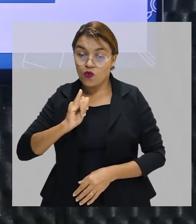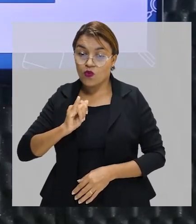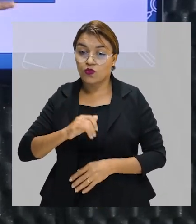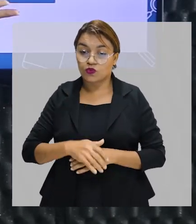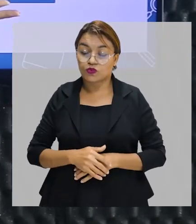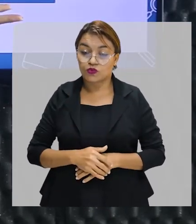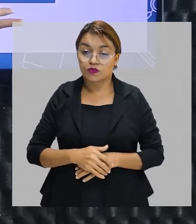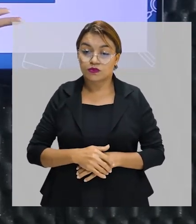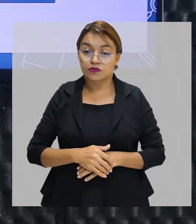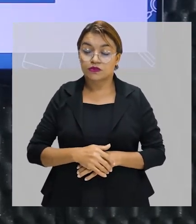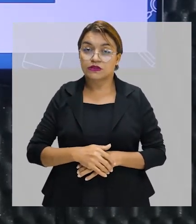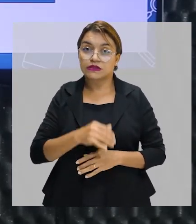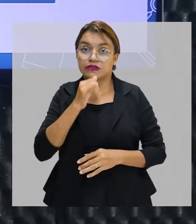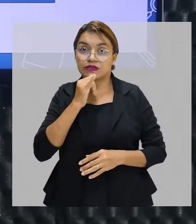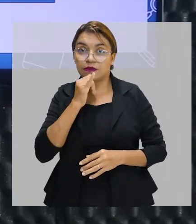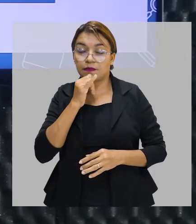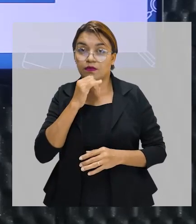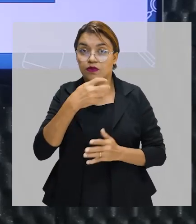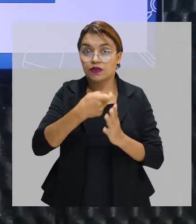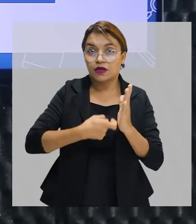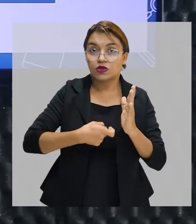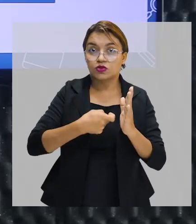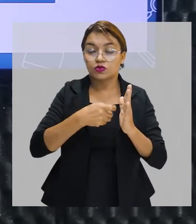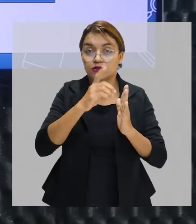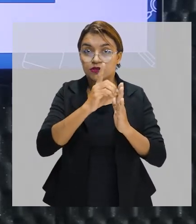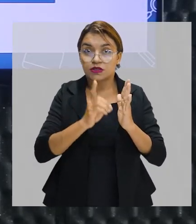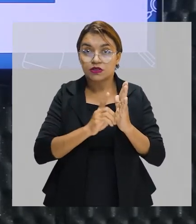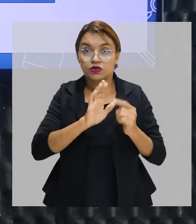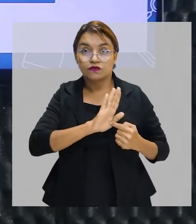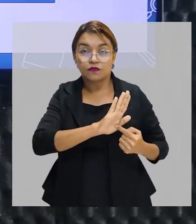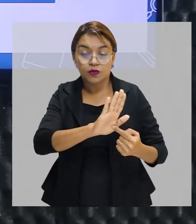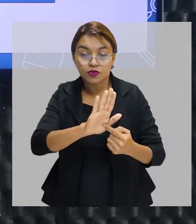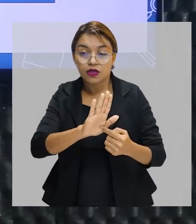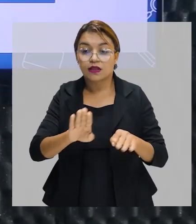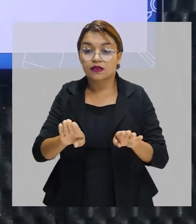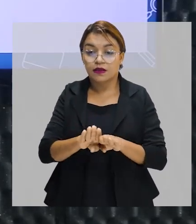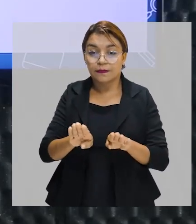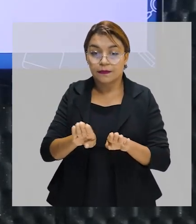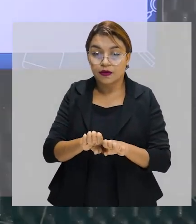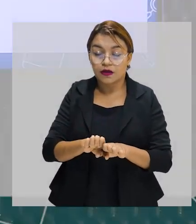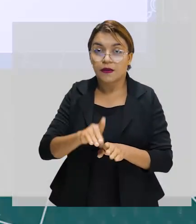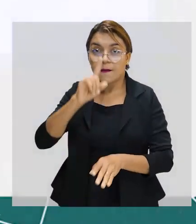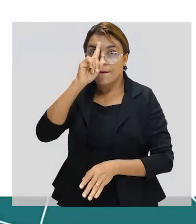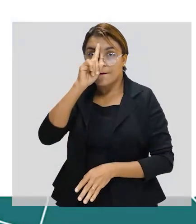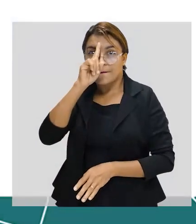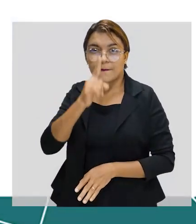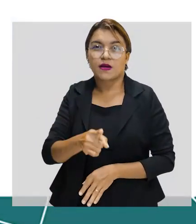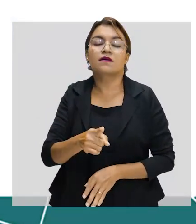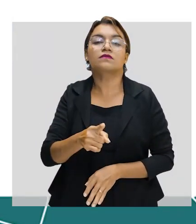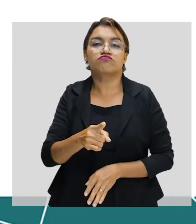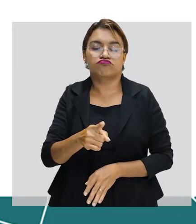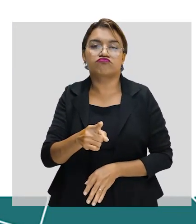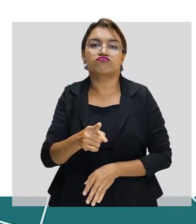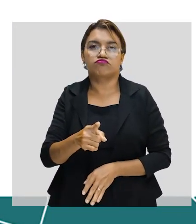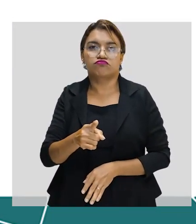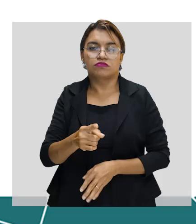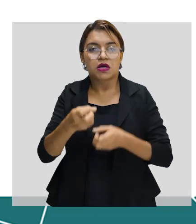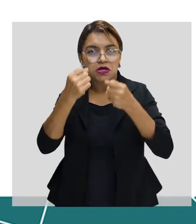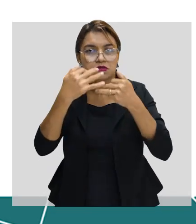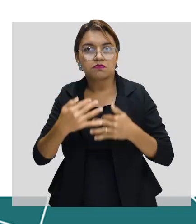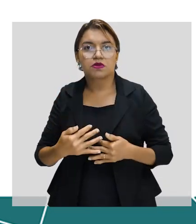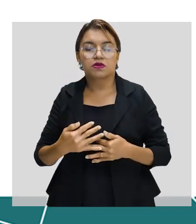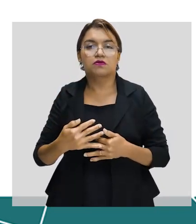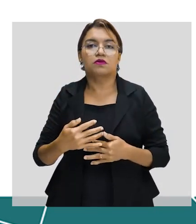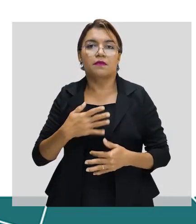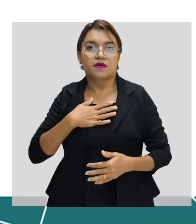dissertativo é expor, mas aí ele tem também as suas divisões. E eu também imponho, eu coloco como é que tem que ser feito, boto lá